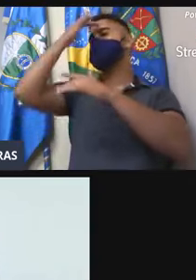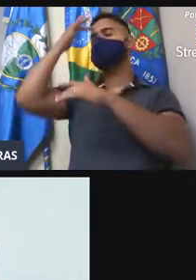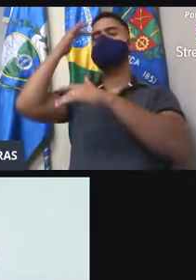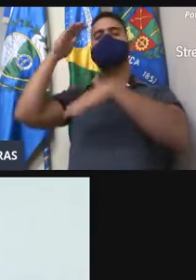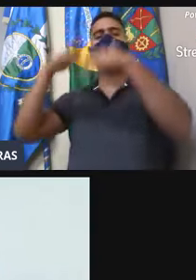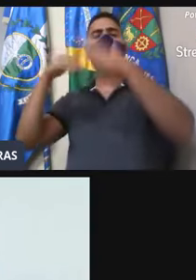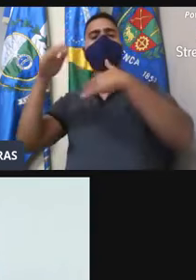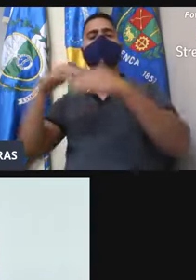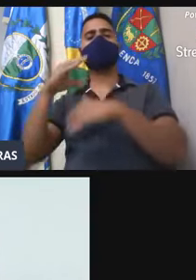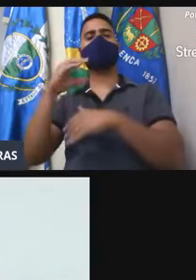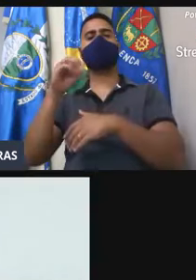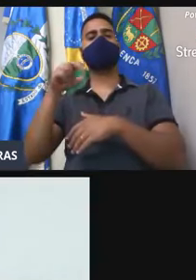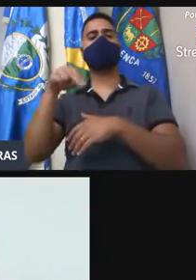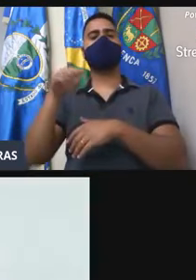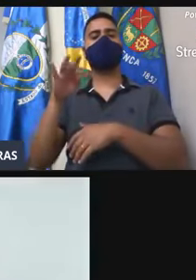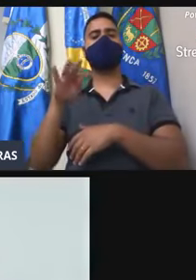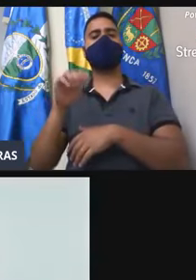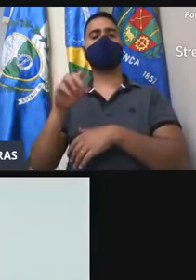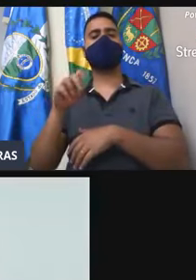contadores